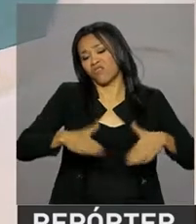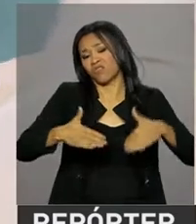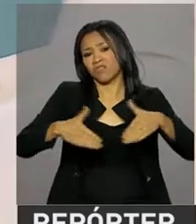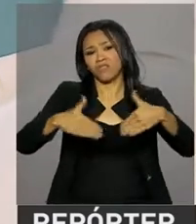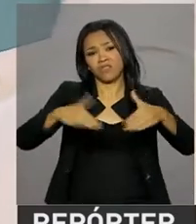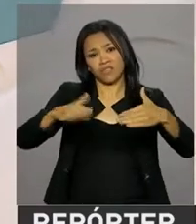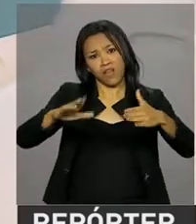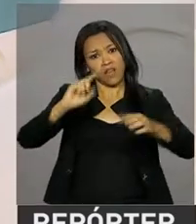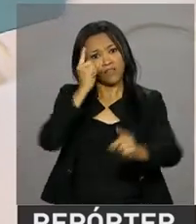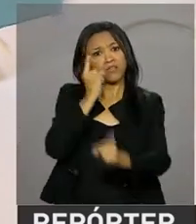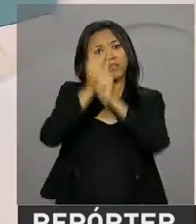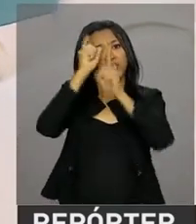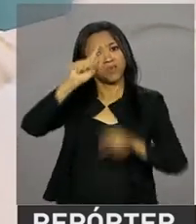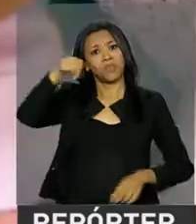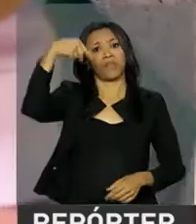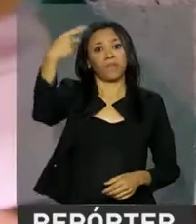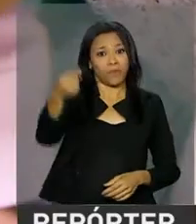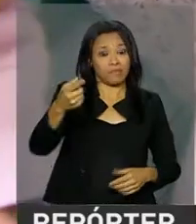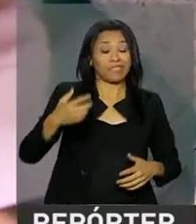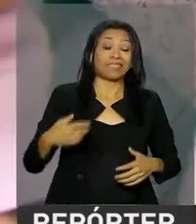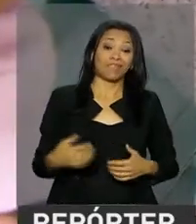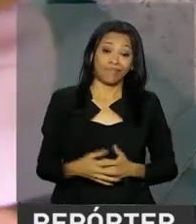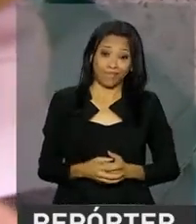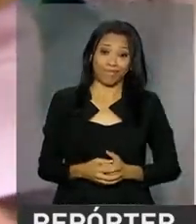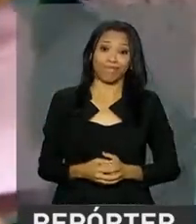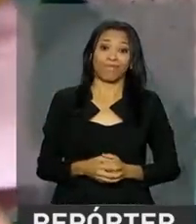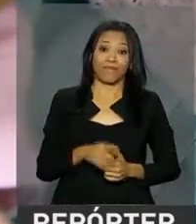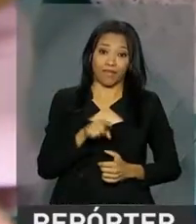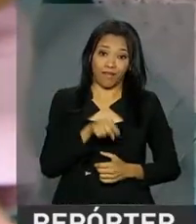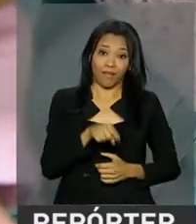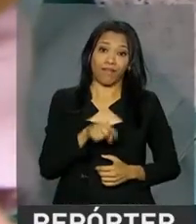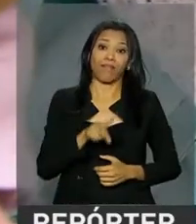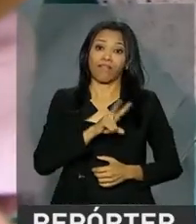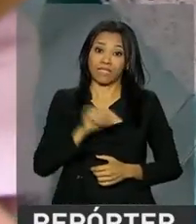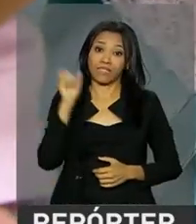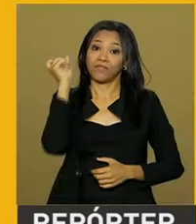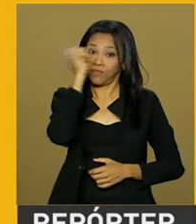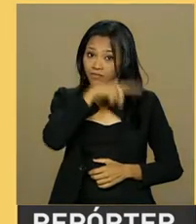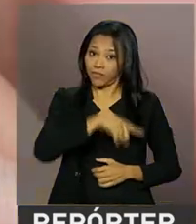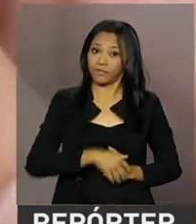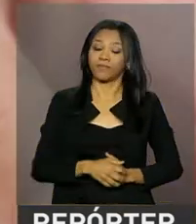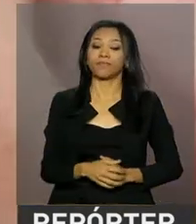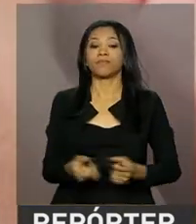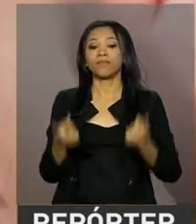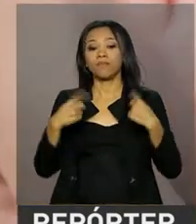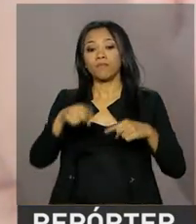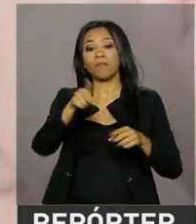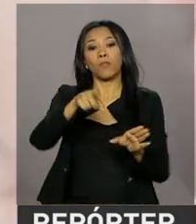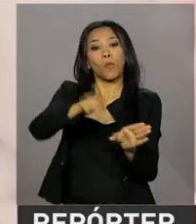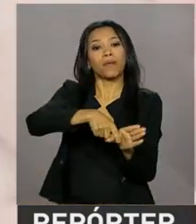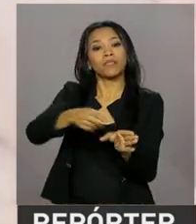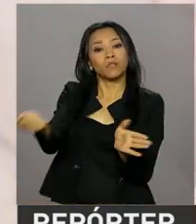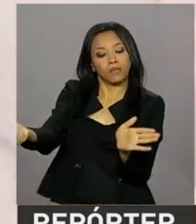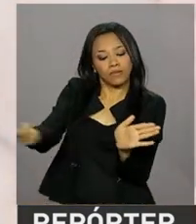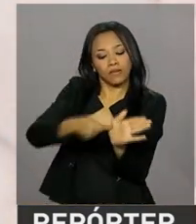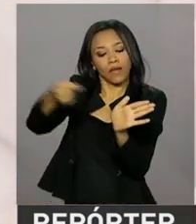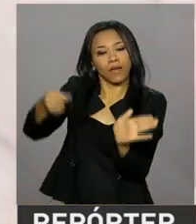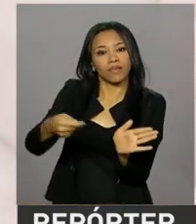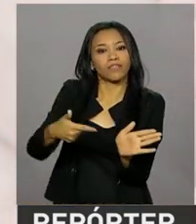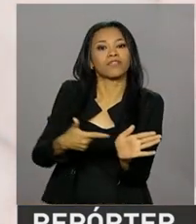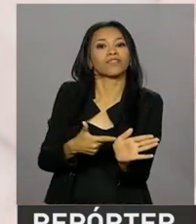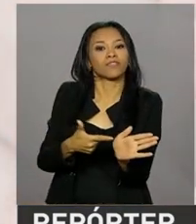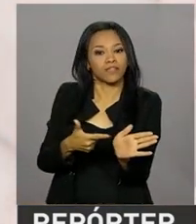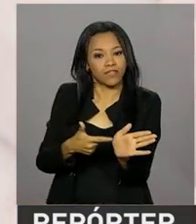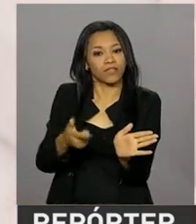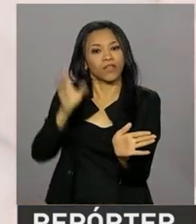para frente, descobrir quando ela já estiver maior, ela vai ser mais difícil, né? O teste do pezinho, ou nome